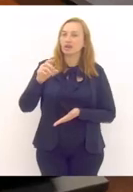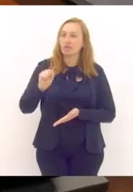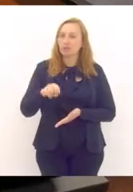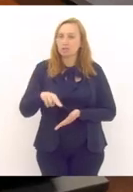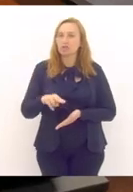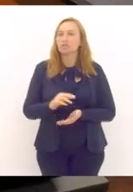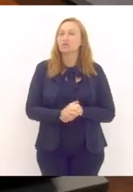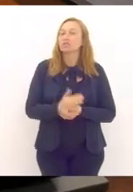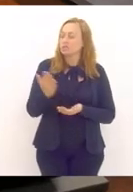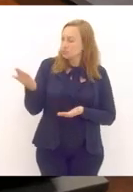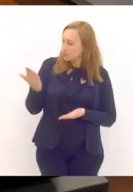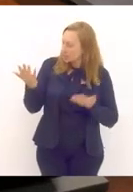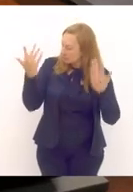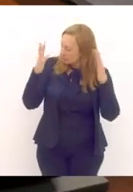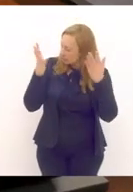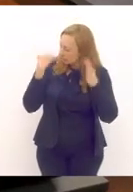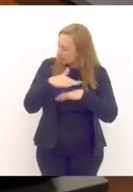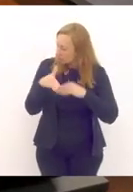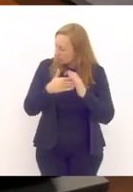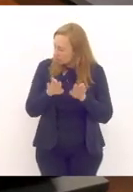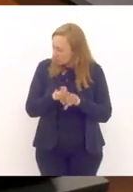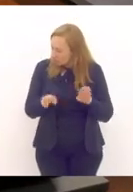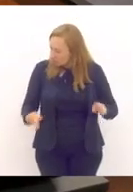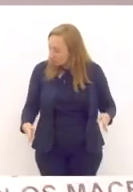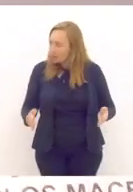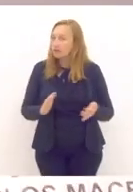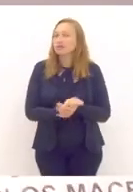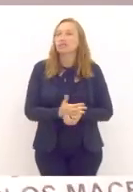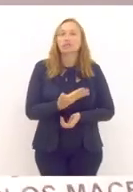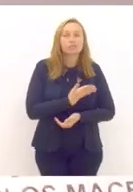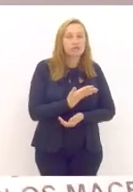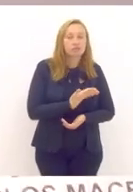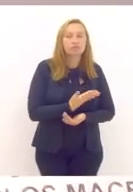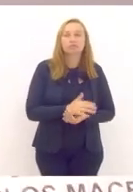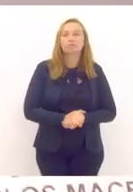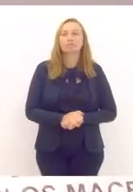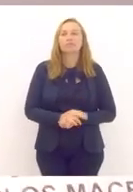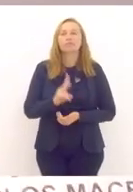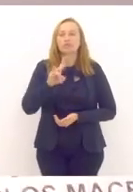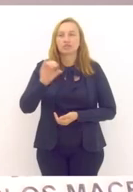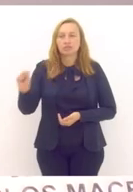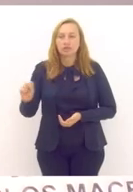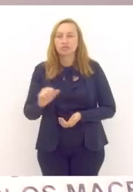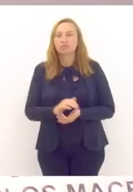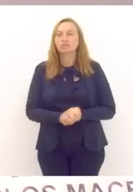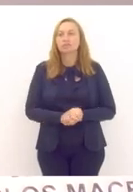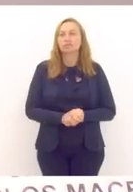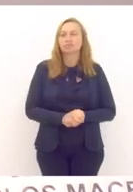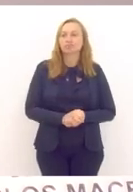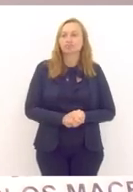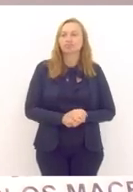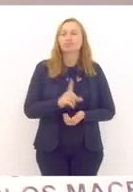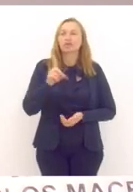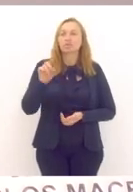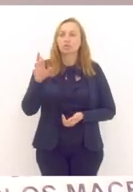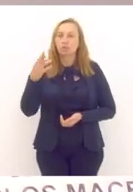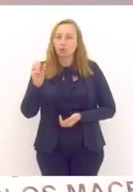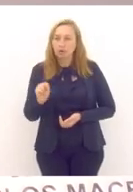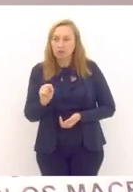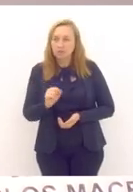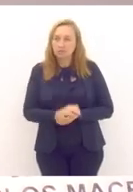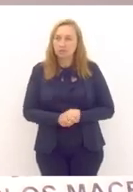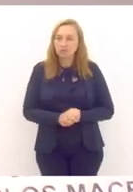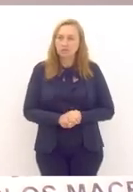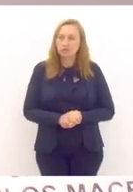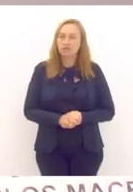cumprimentando a vocês, cumprimento aqui toda a mesa, cumprimentar os colegas Vinícius Cozzolino, Douglas Ruas, que até há